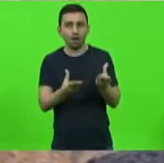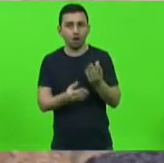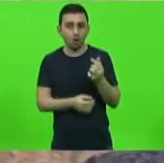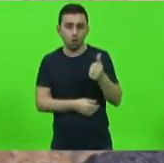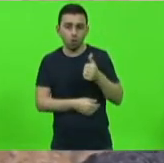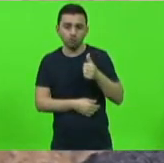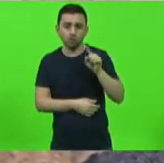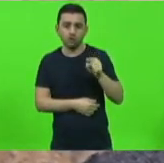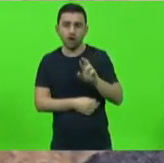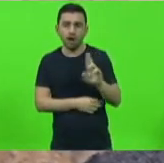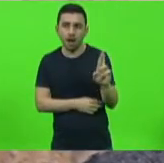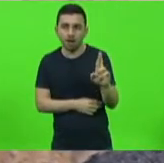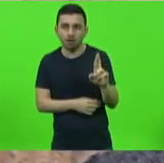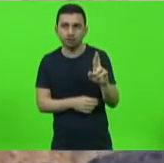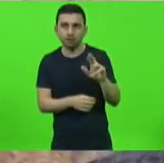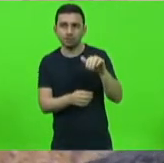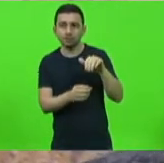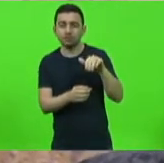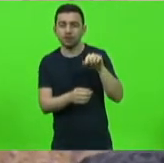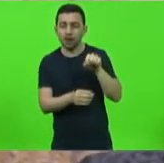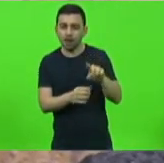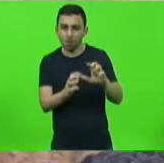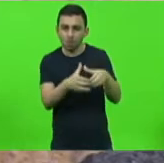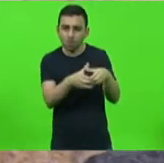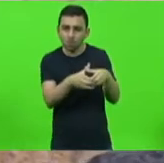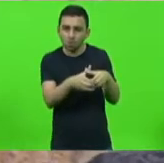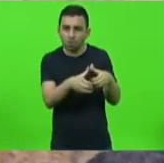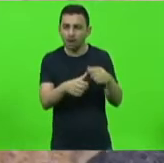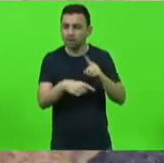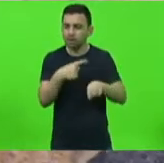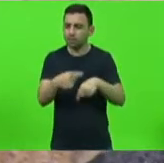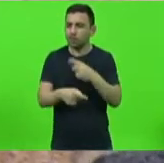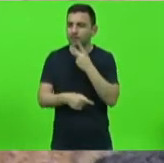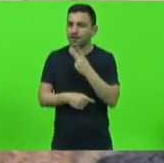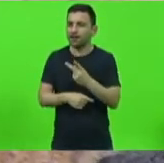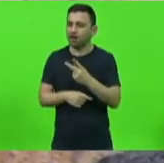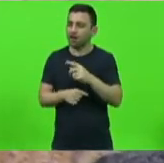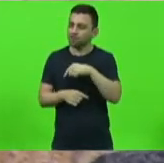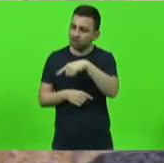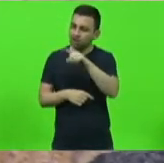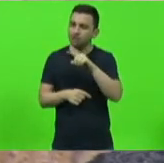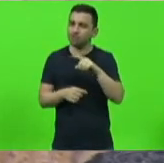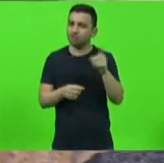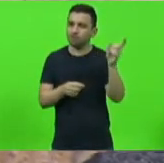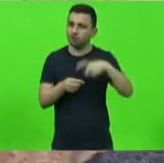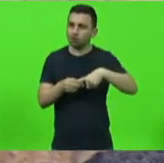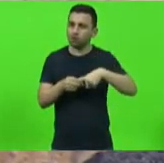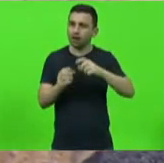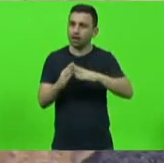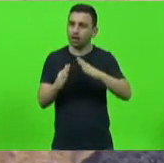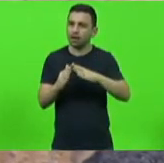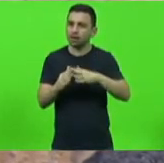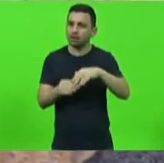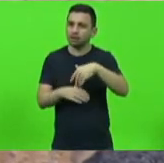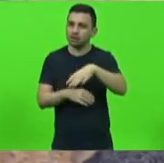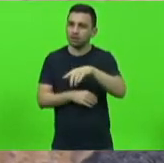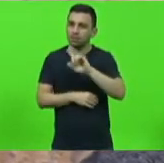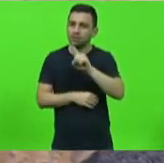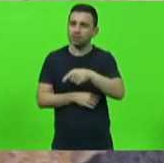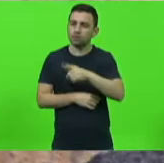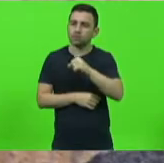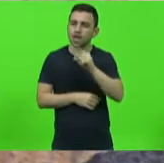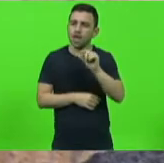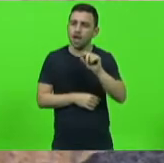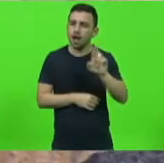classe e logo após encerrar essa votação, nós vamos falar para eles assim, olha, volte para casa, ô classe baixa. R$ 1.100 para vocês está